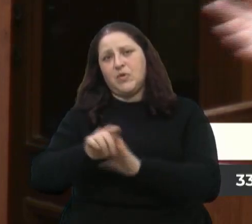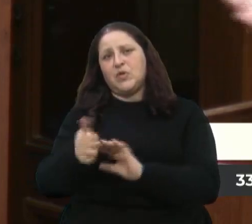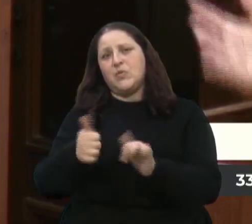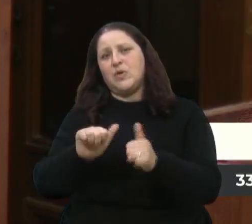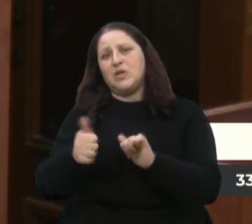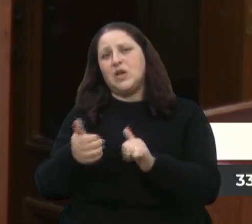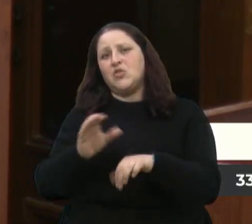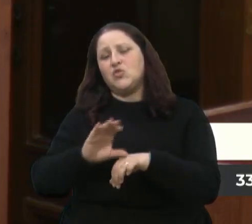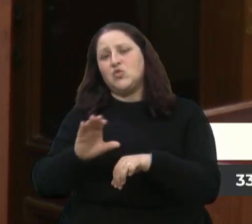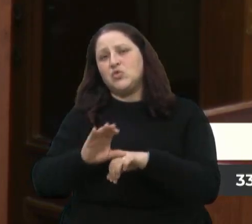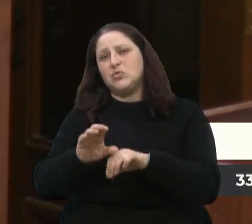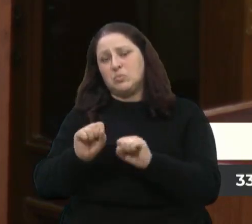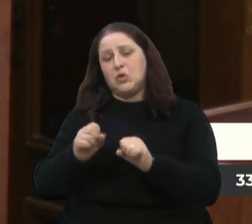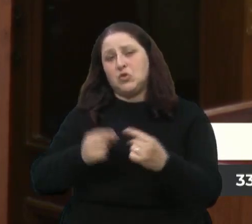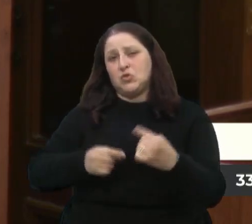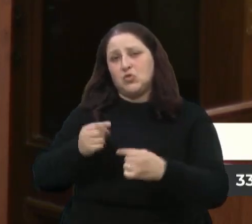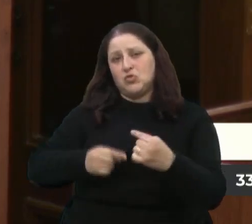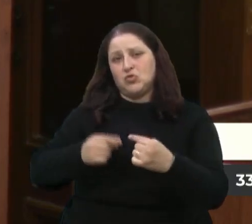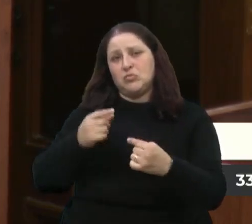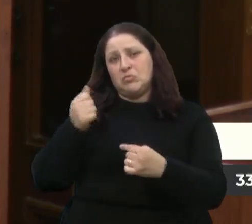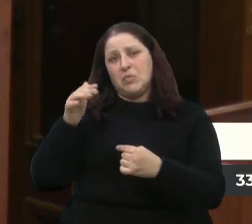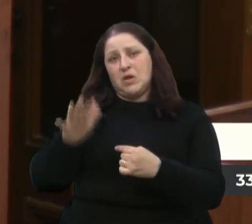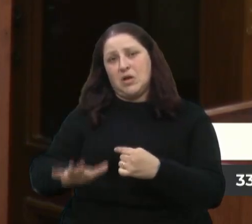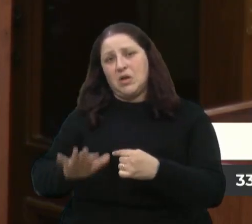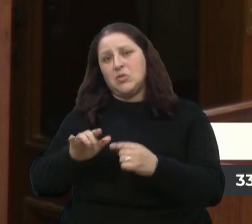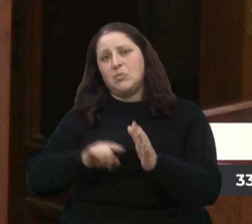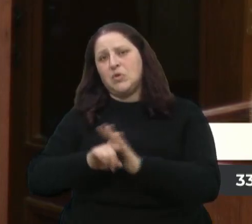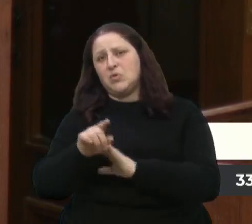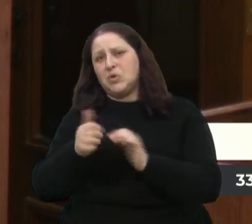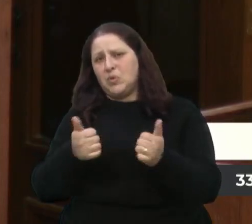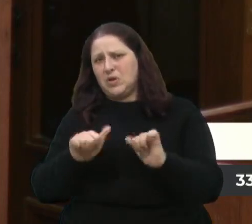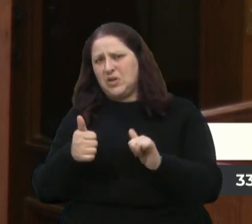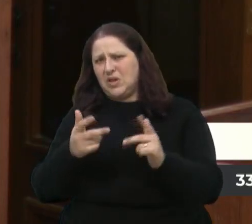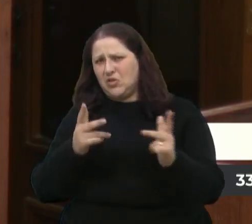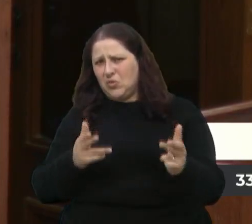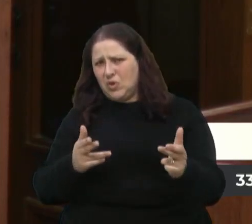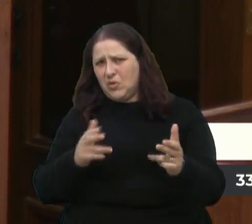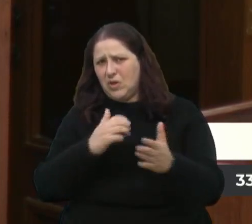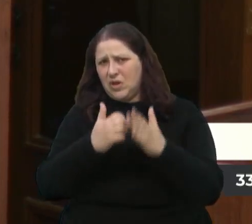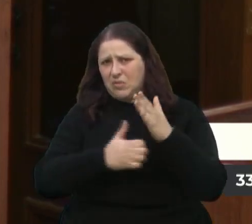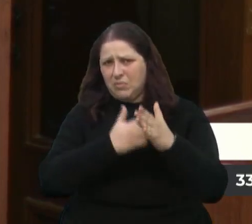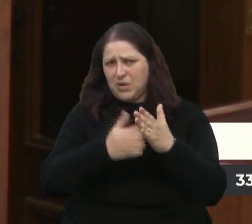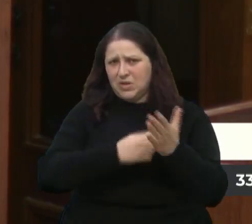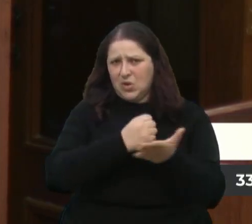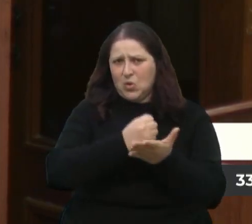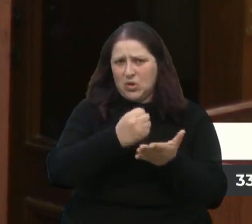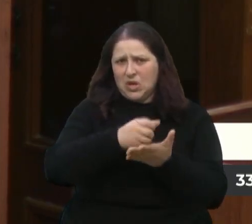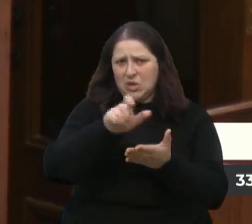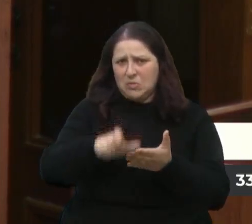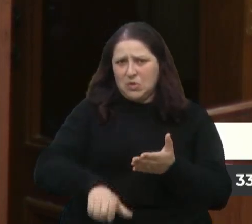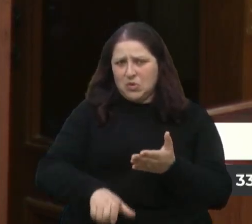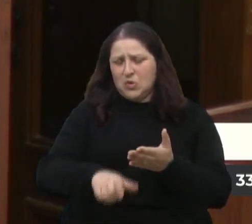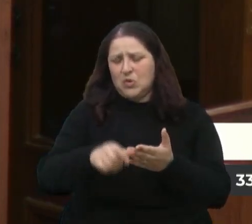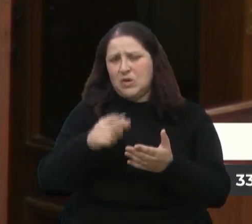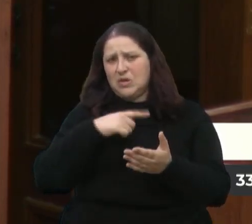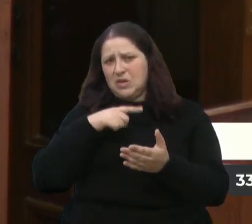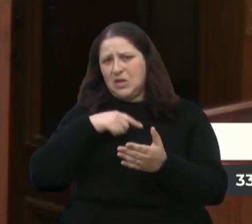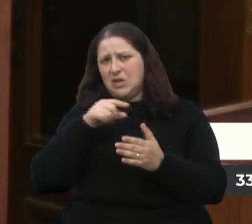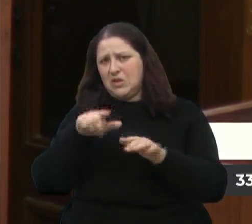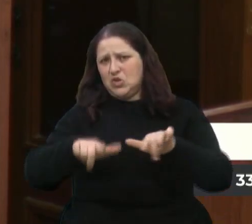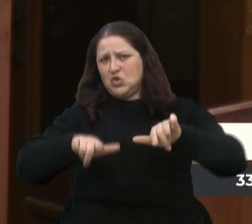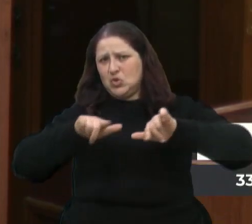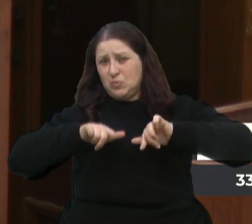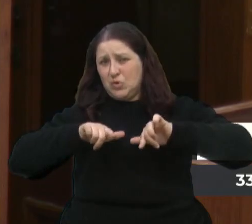Dá para comprar. Está acessível, mas a qualidade é a mesma? A empresa vai contratar essa pessoa que tem esse